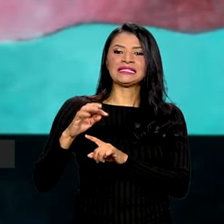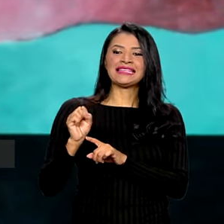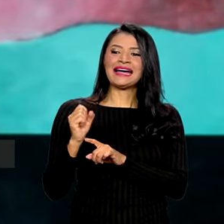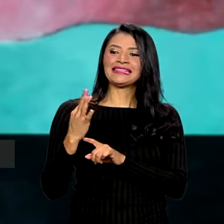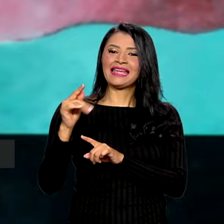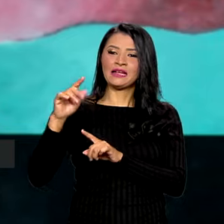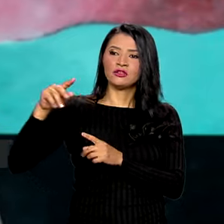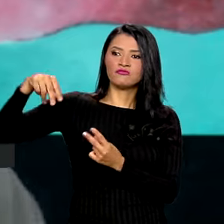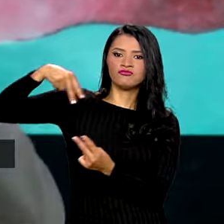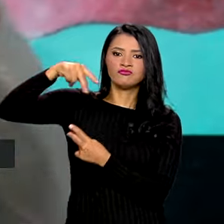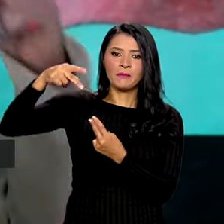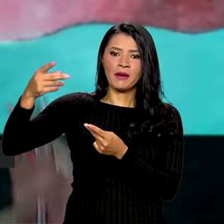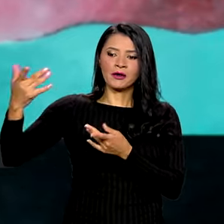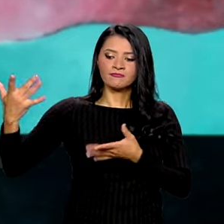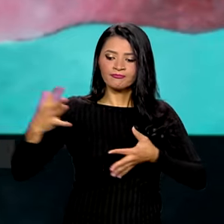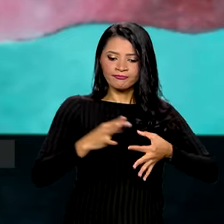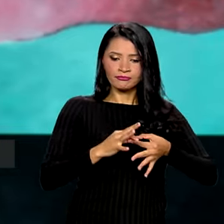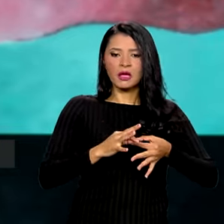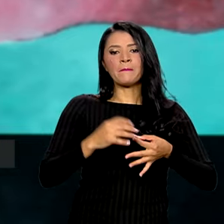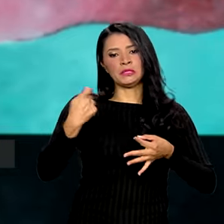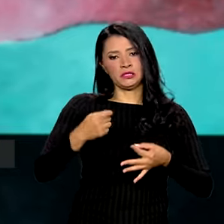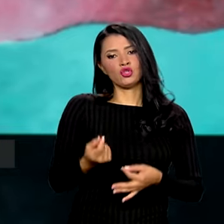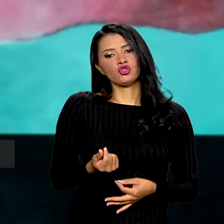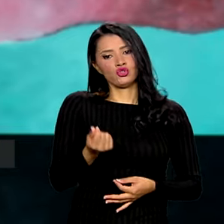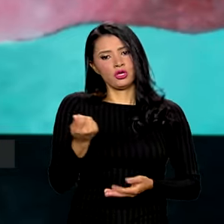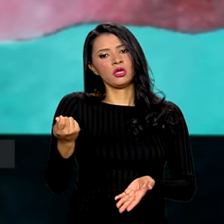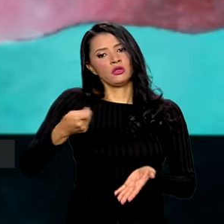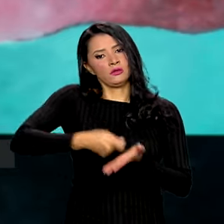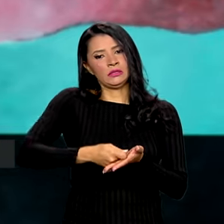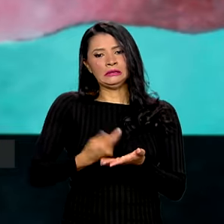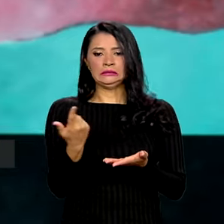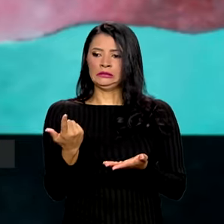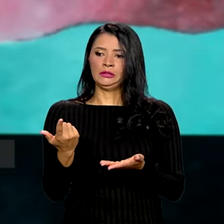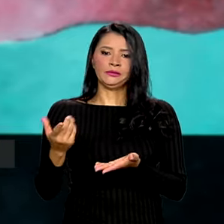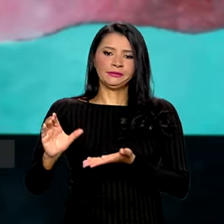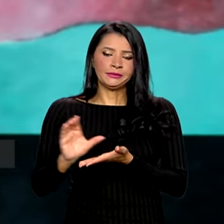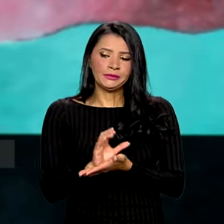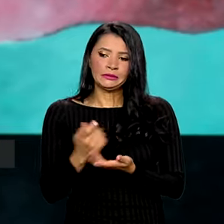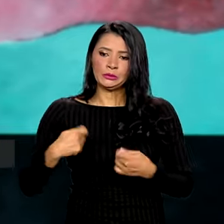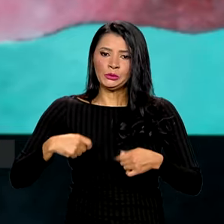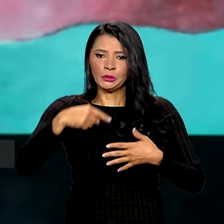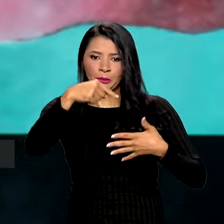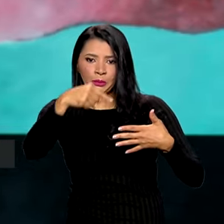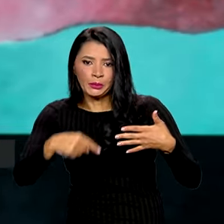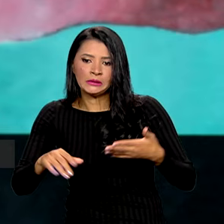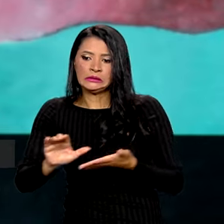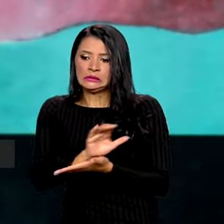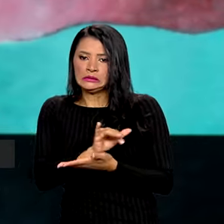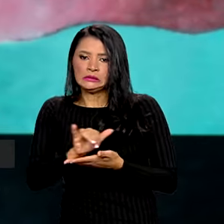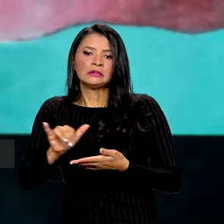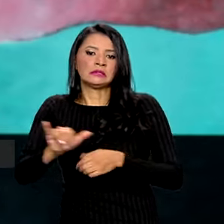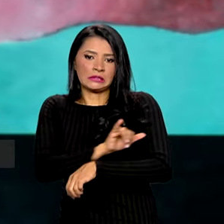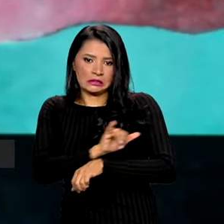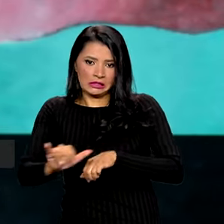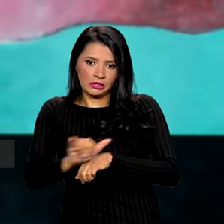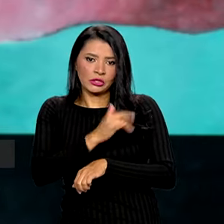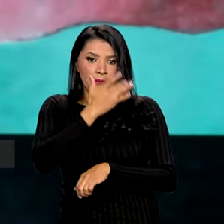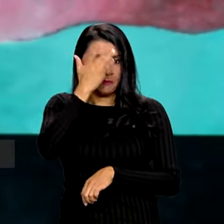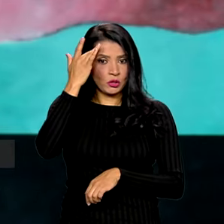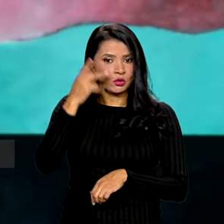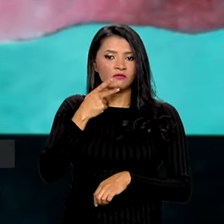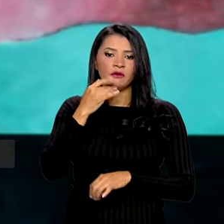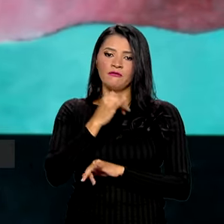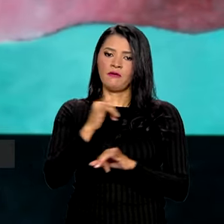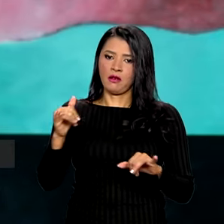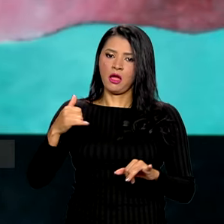muito os custos. Então, todos esses estudos de custos, de necessidades, quem vai dar o veredito são